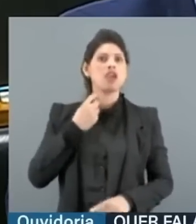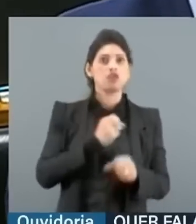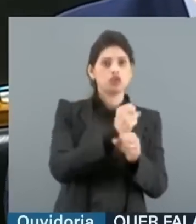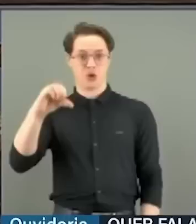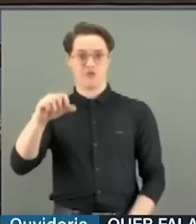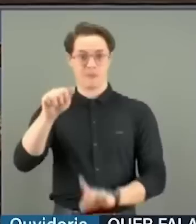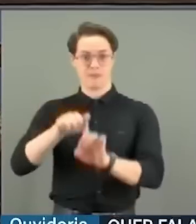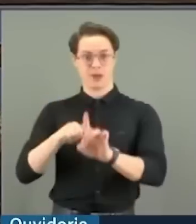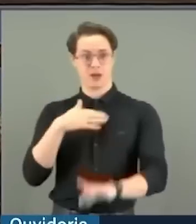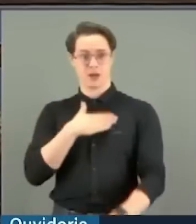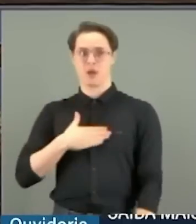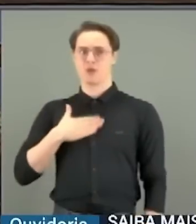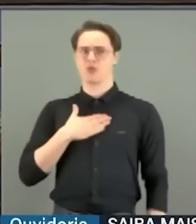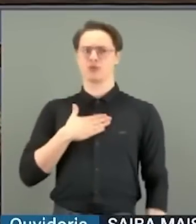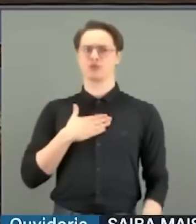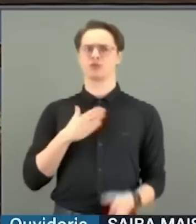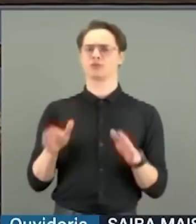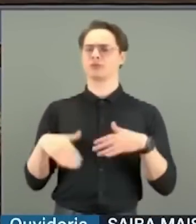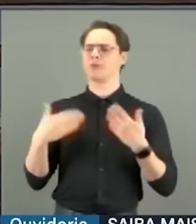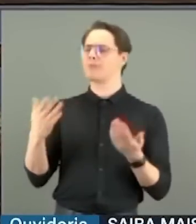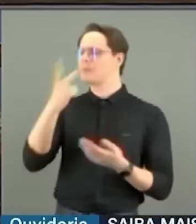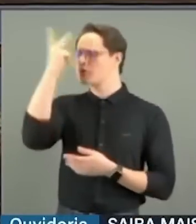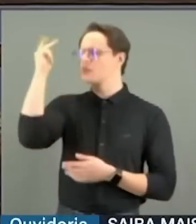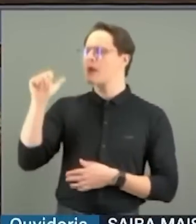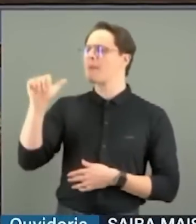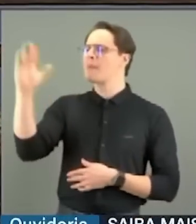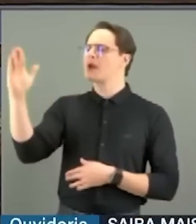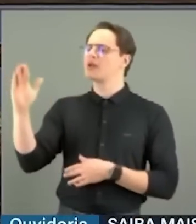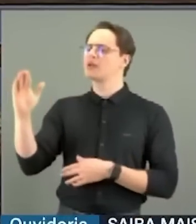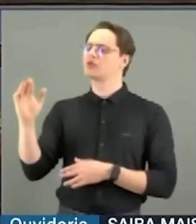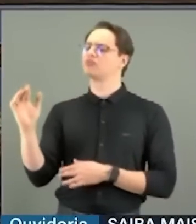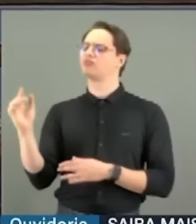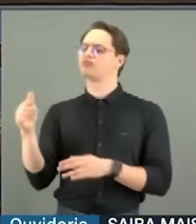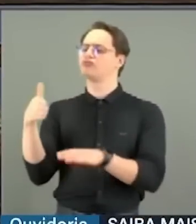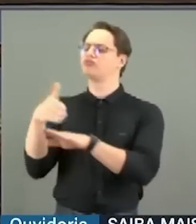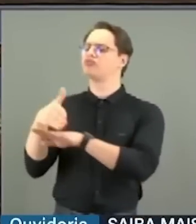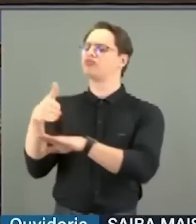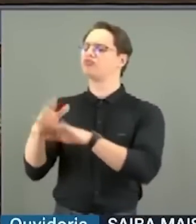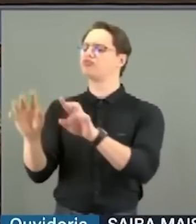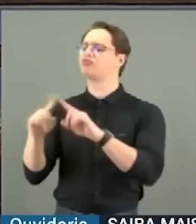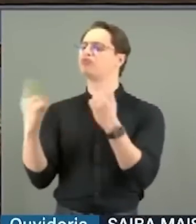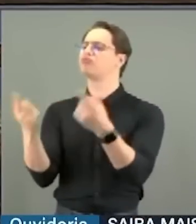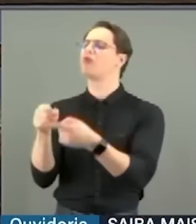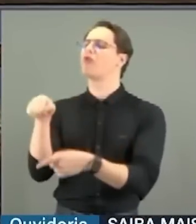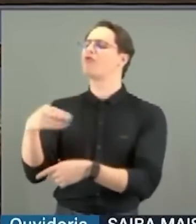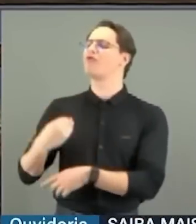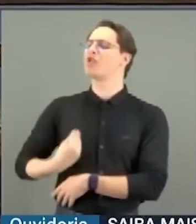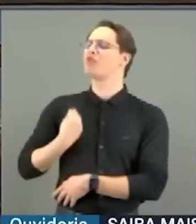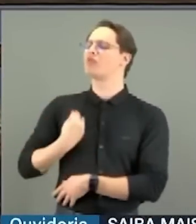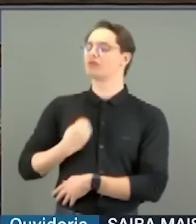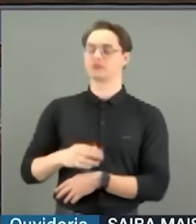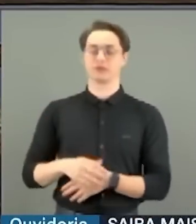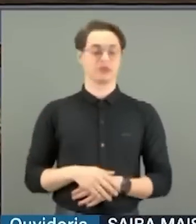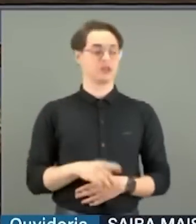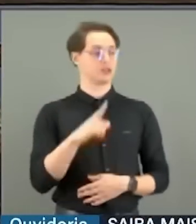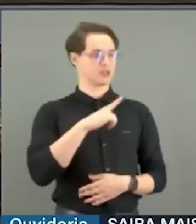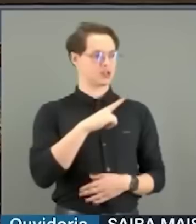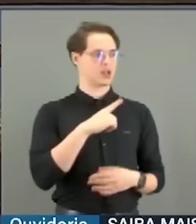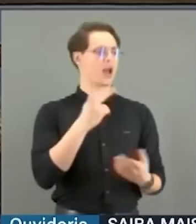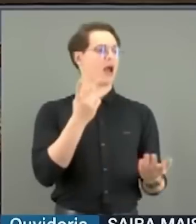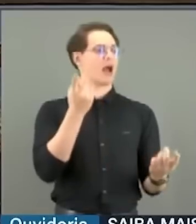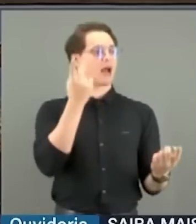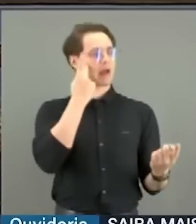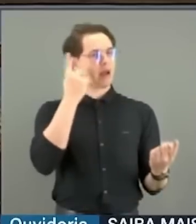vida agora. Quem mais estava presente nesta primeira reunião? Na primeira reunião estávamos a Carla.